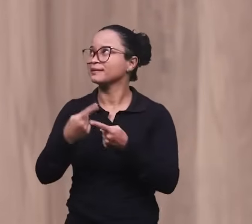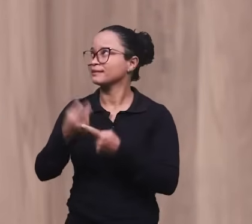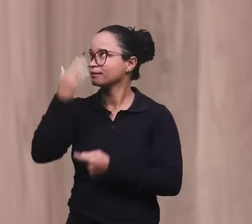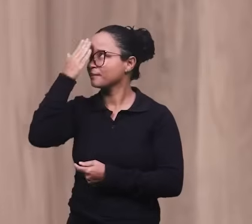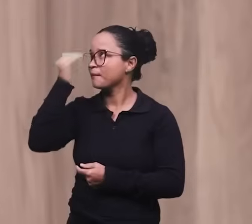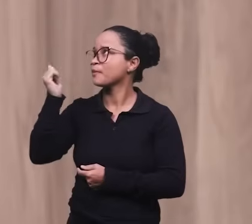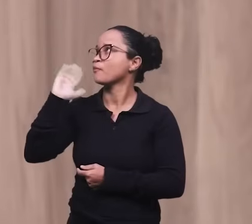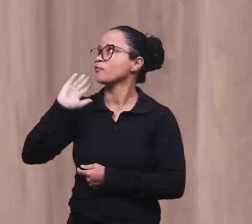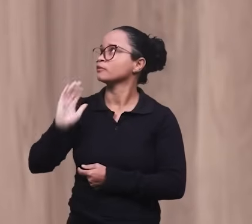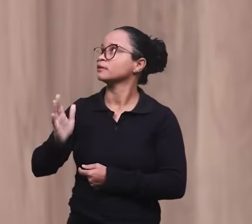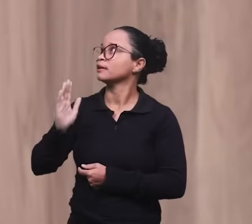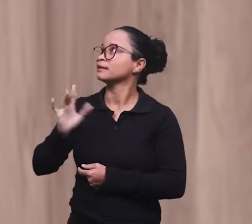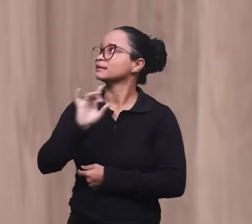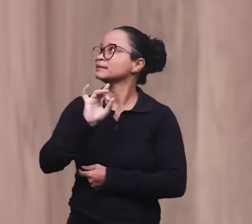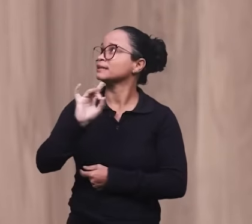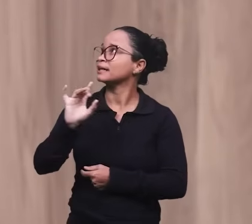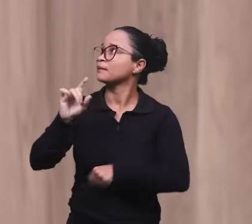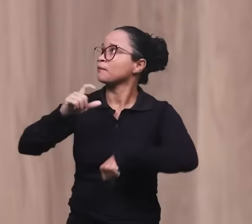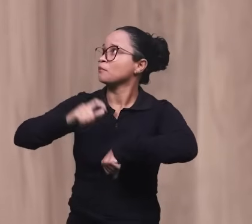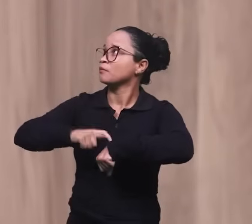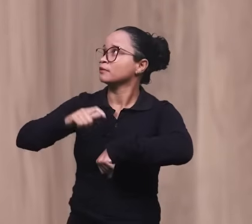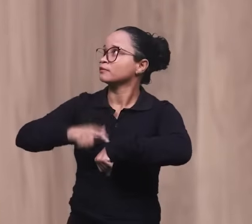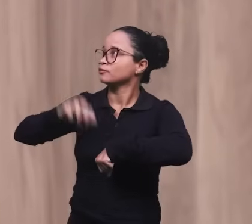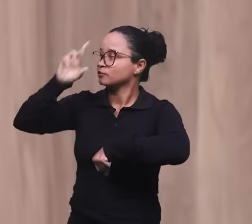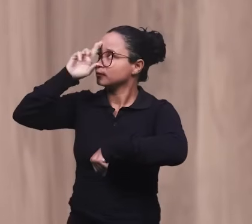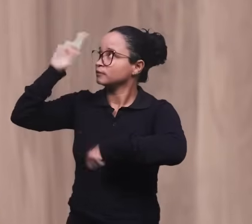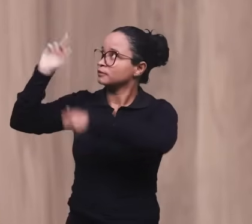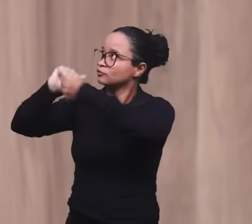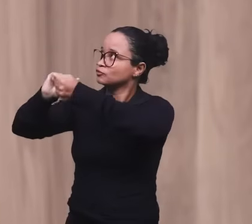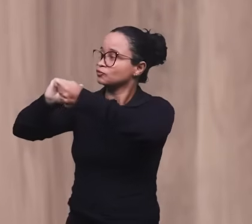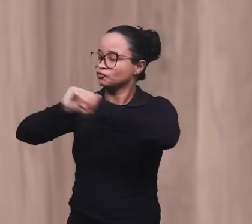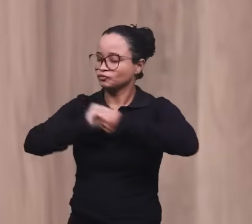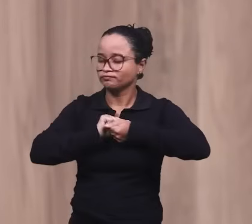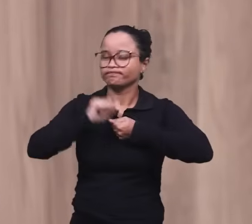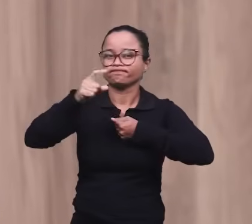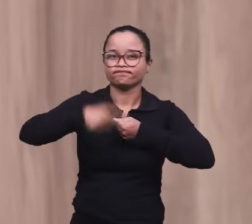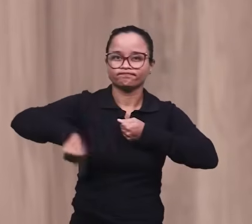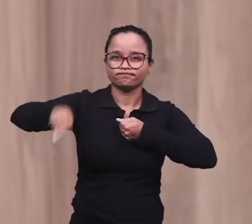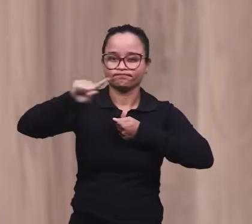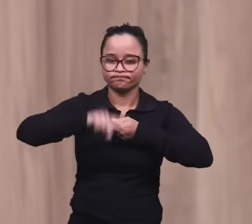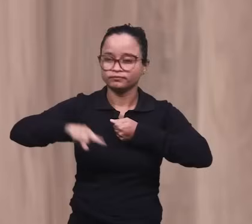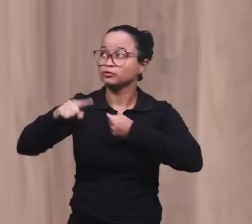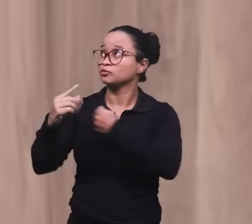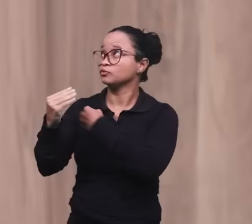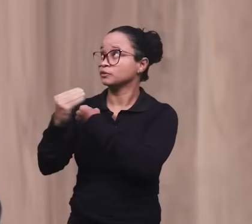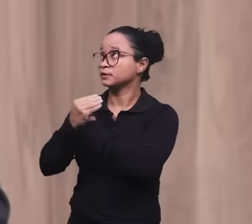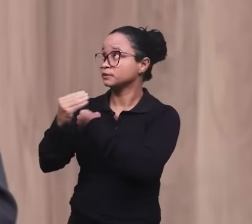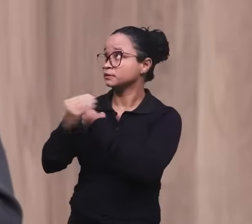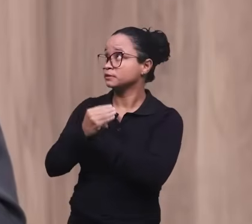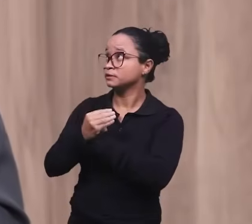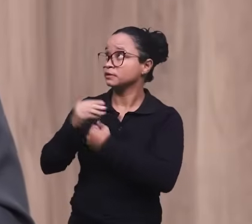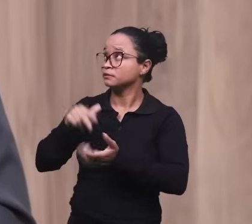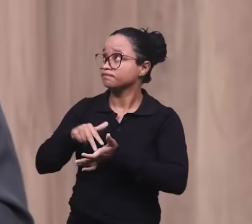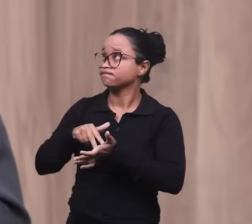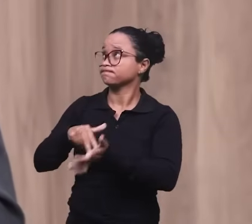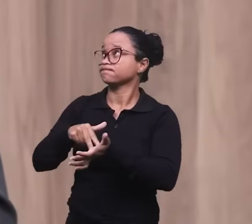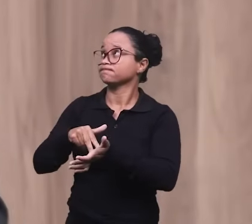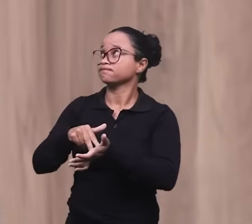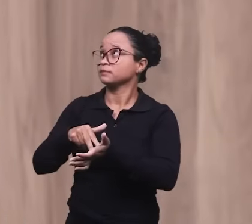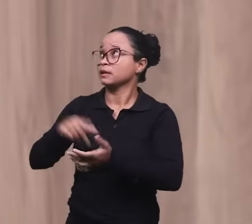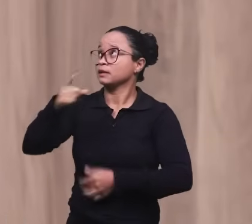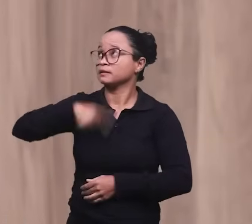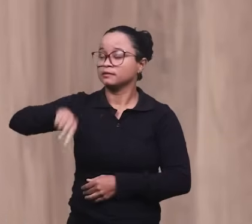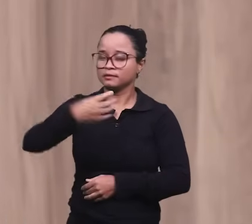cada momento o Senhor tem estado presente conosco, nos preservando, sustentando